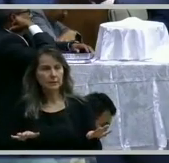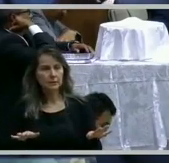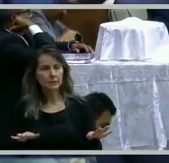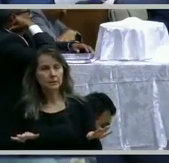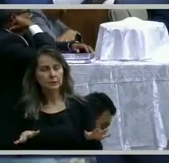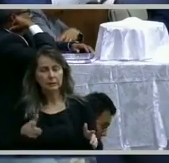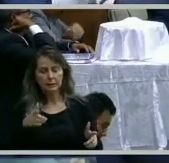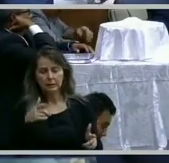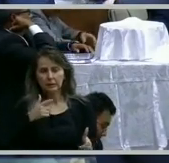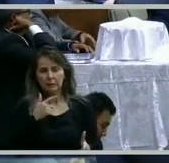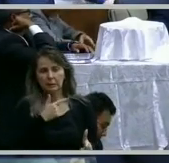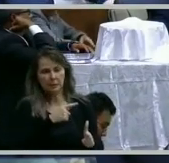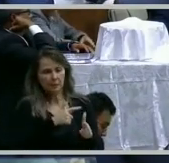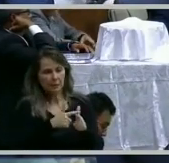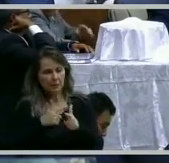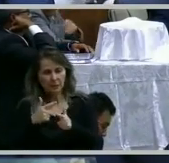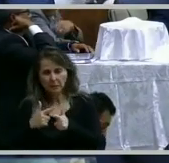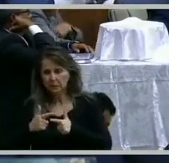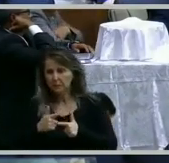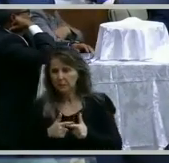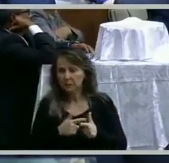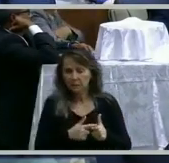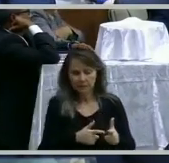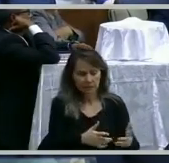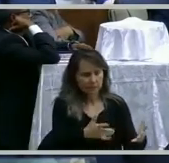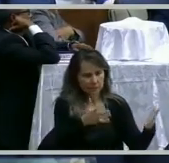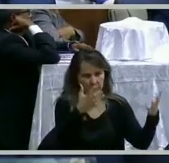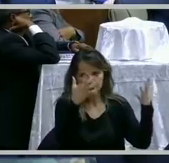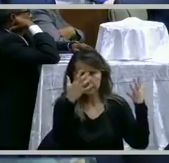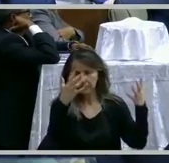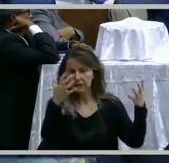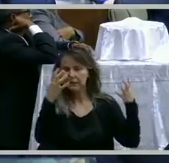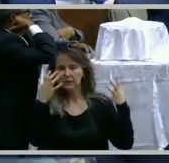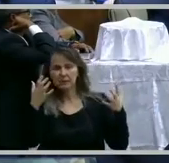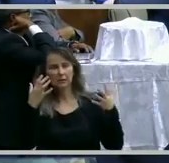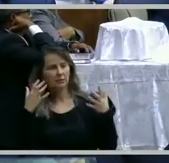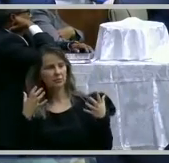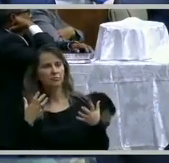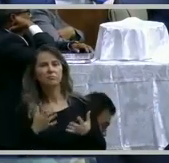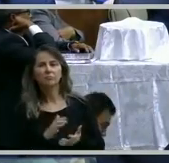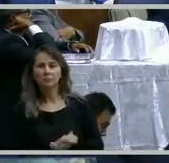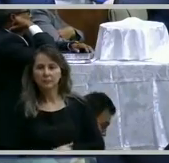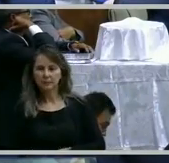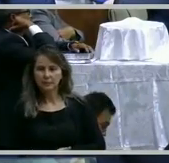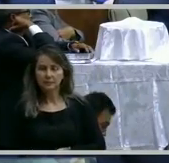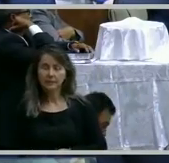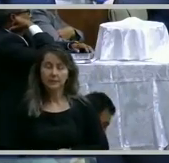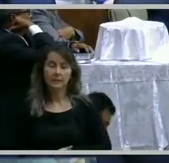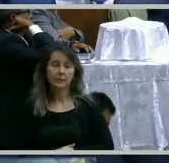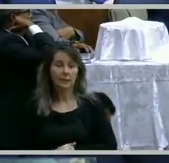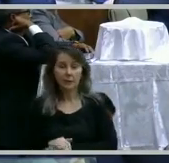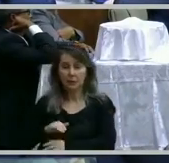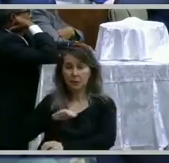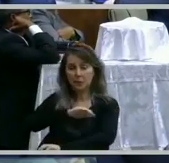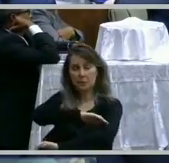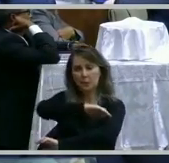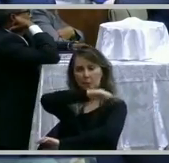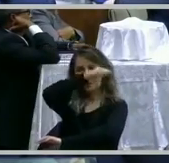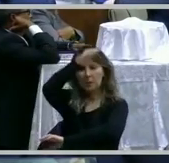montes. Aleluia. Rodeados de problemas. Montes